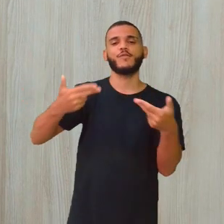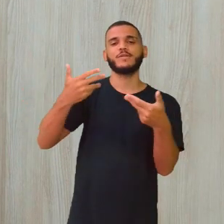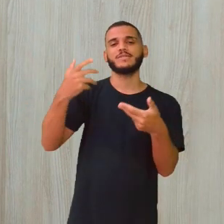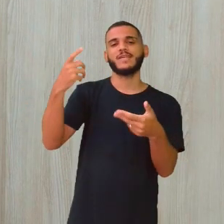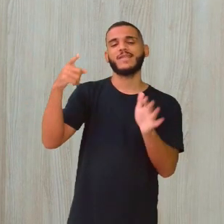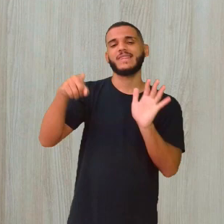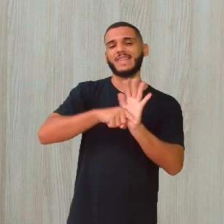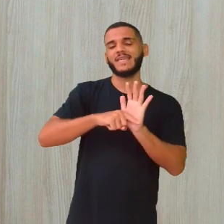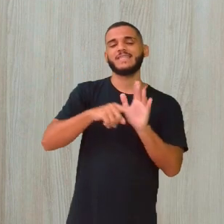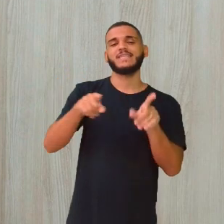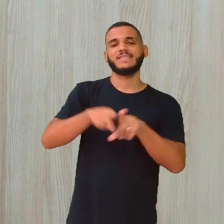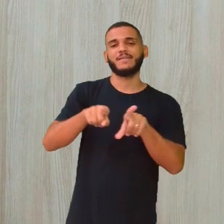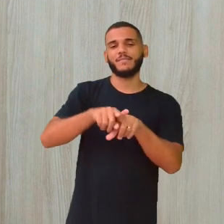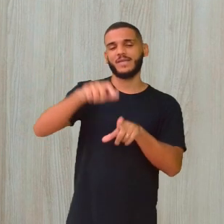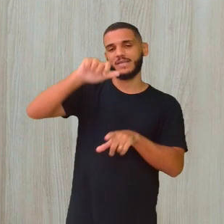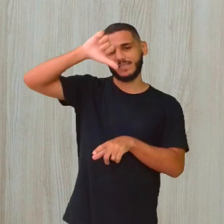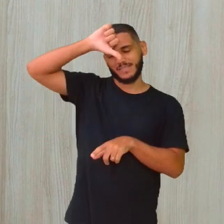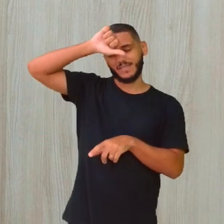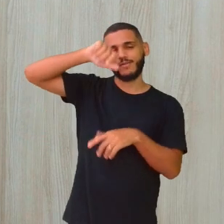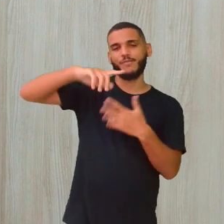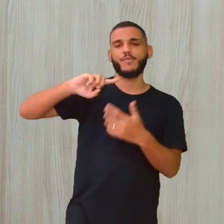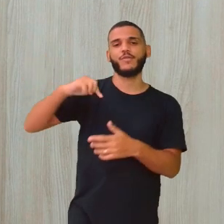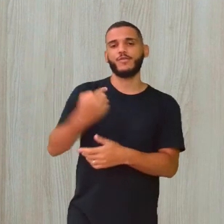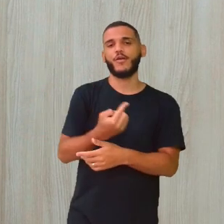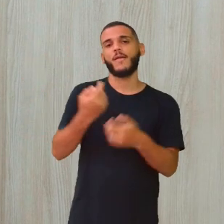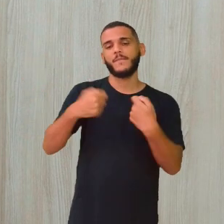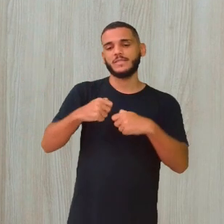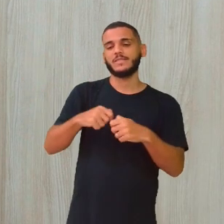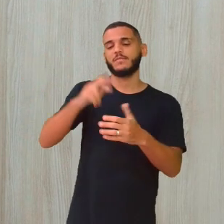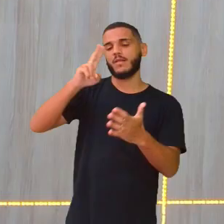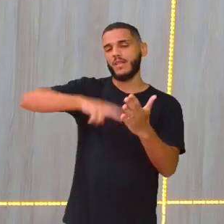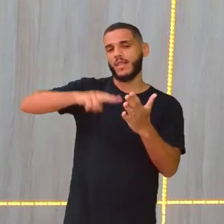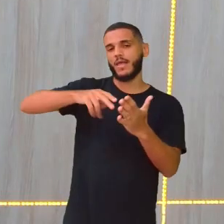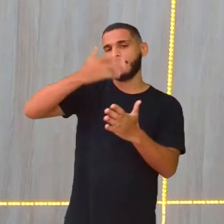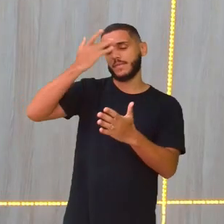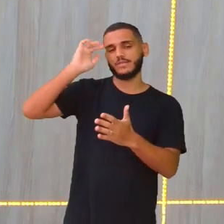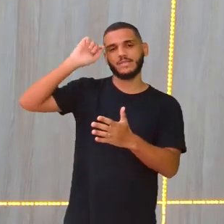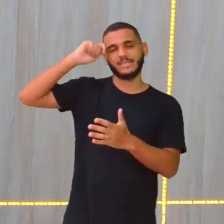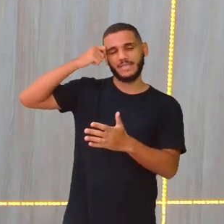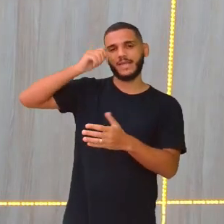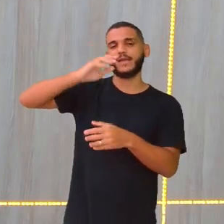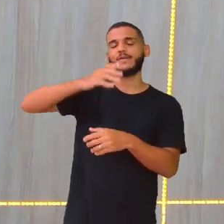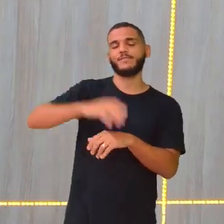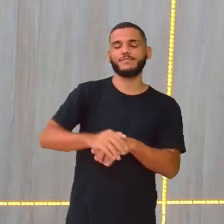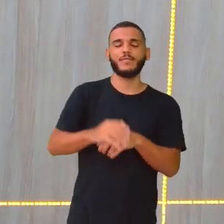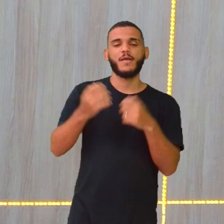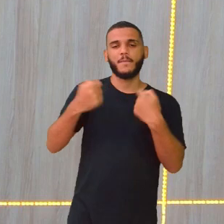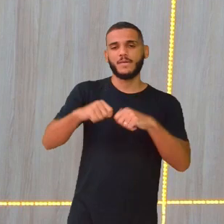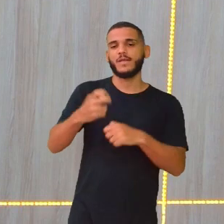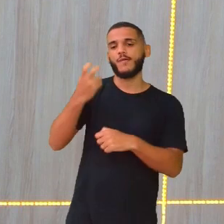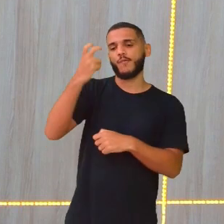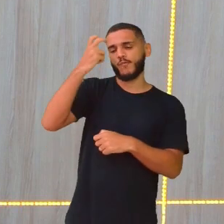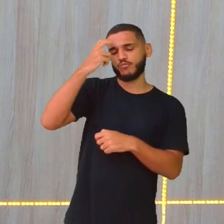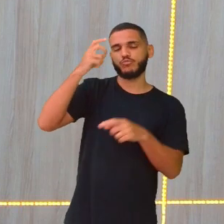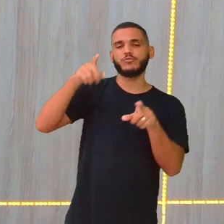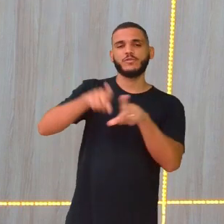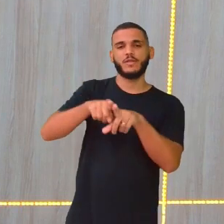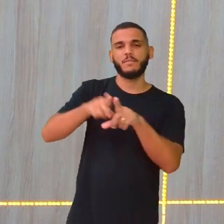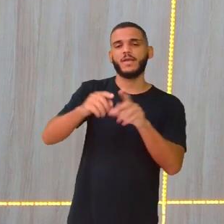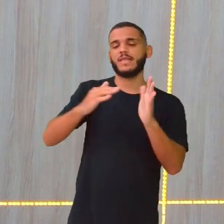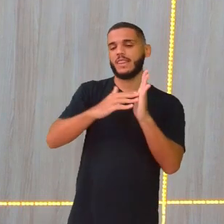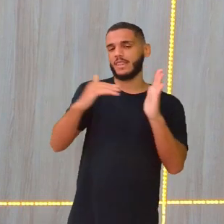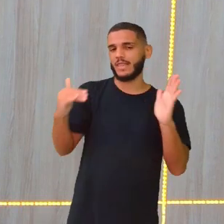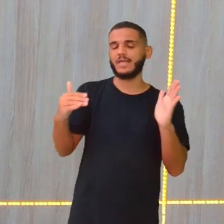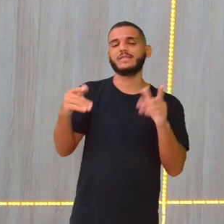negativos, esses estereótipos. Vamos consumir pessoas negras, gente. Né? Vamos consumir a cultura, vamos consumir as produções